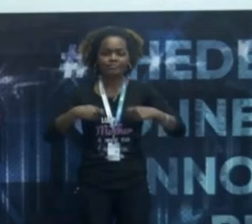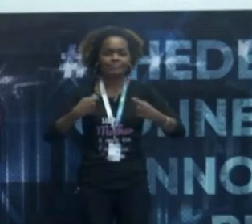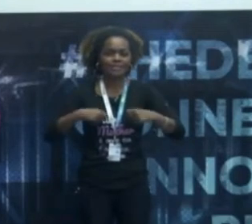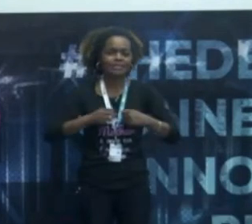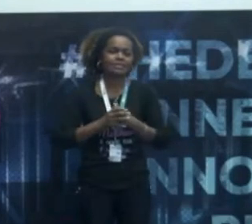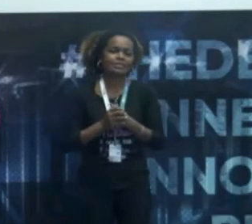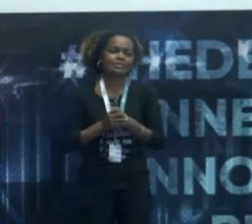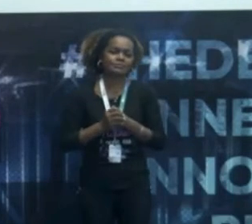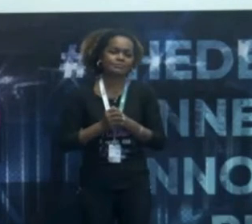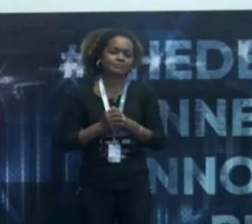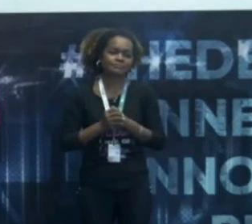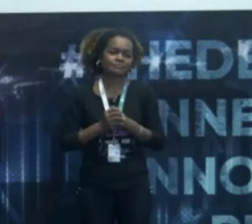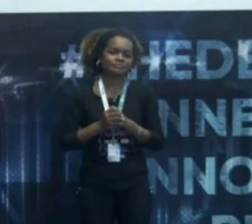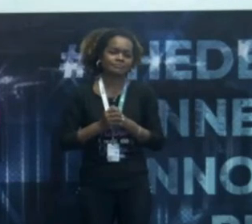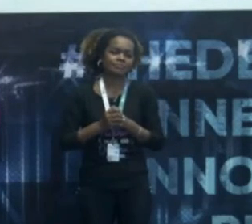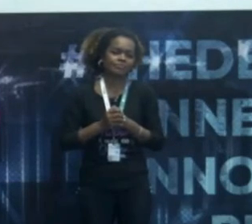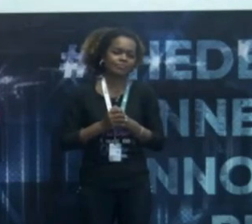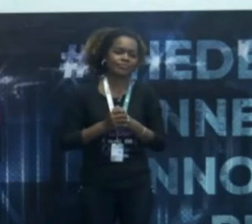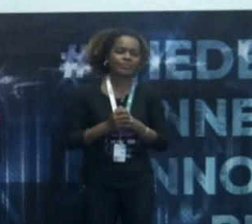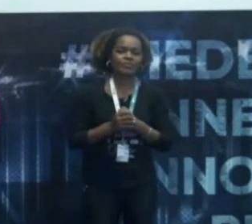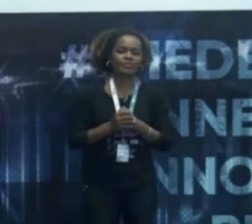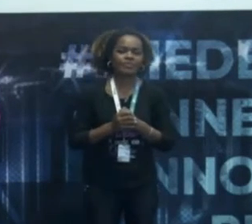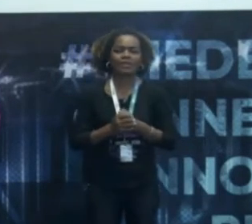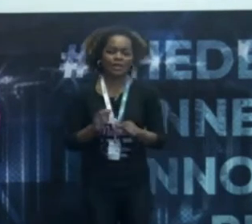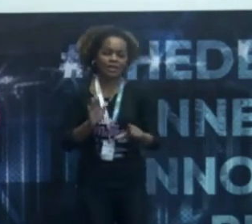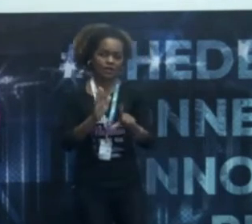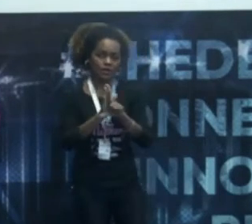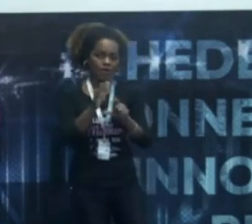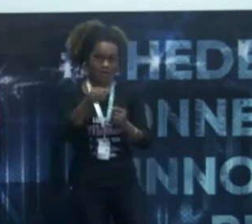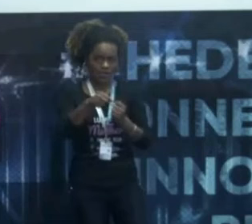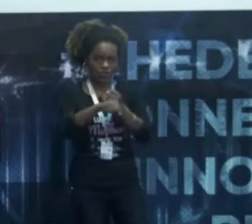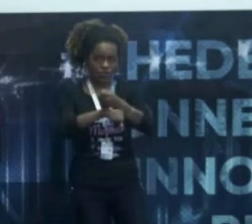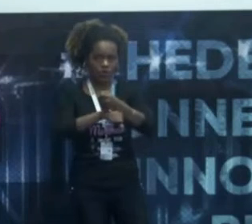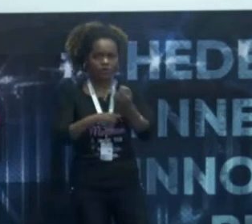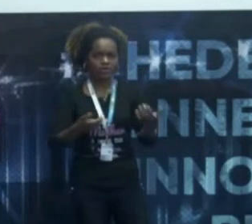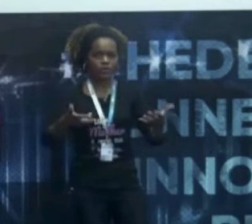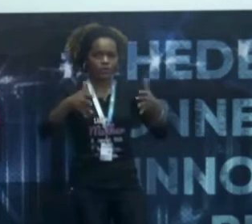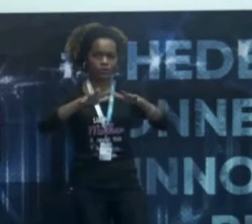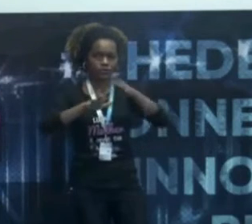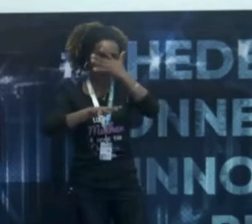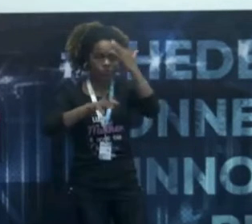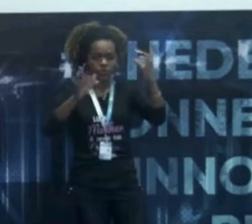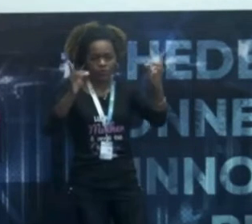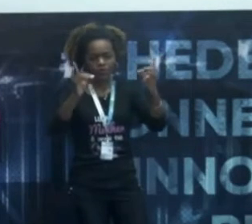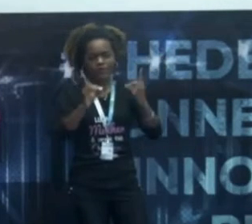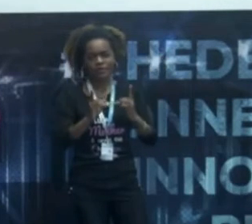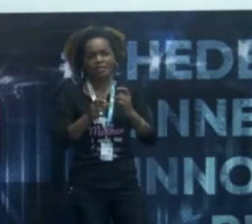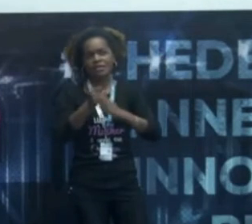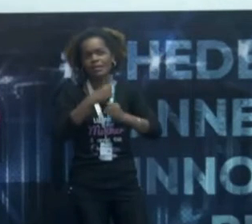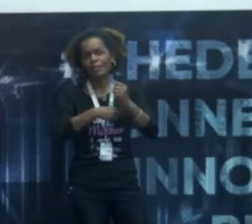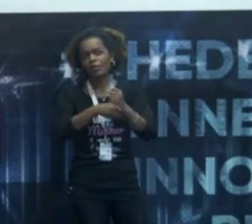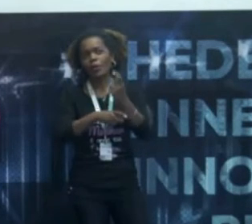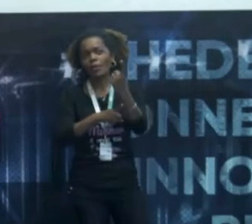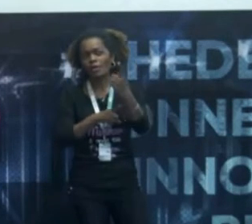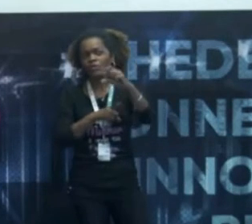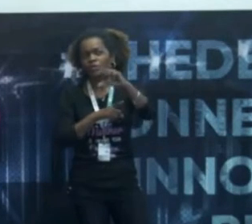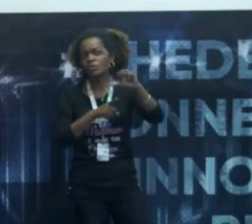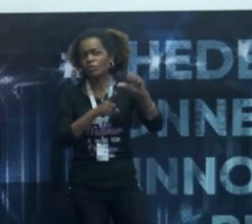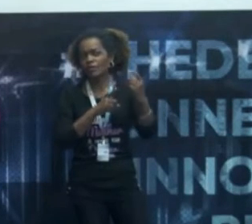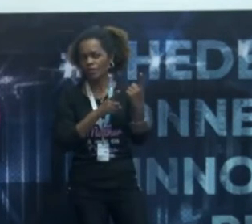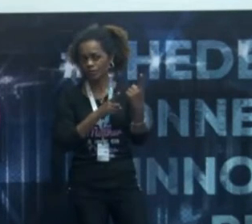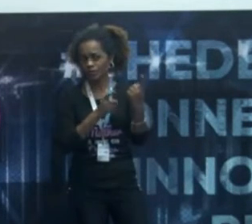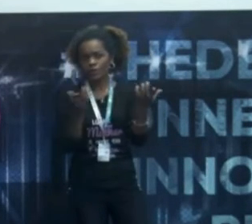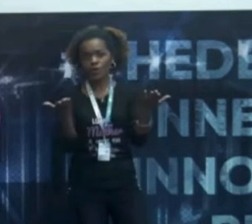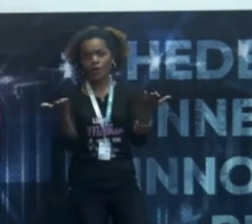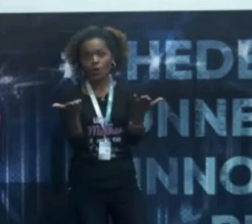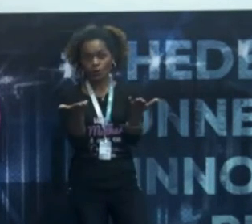Vini. A lei de cotas para a inclusão de pessoas com deficiência ela é de 1991. A gente está falando